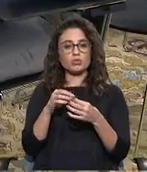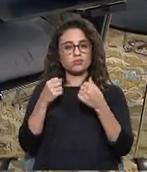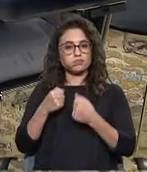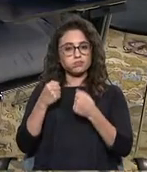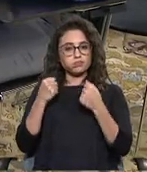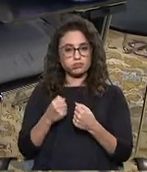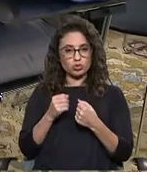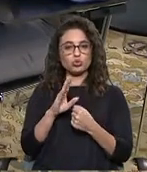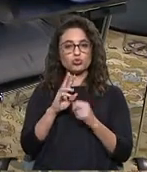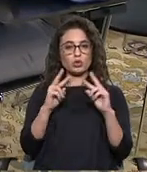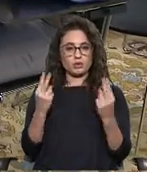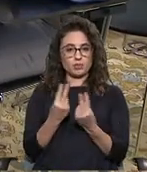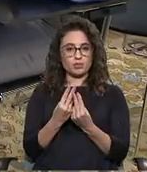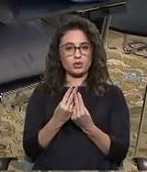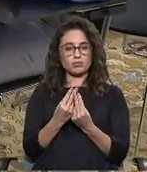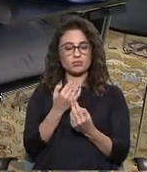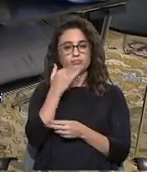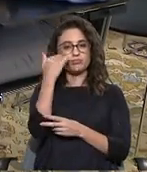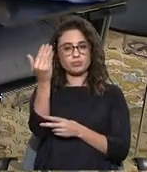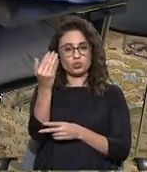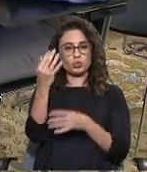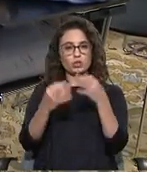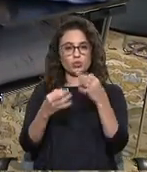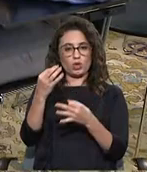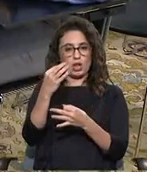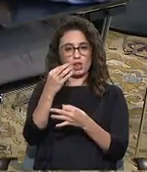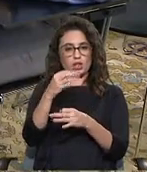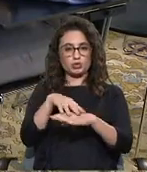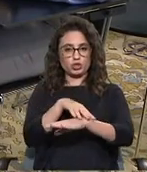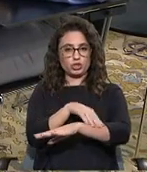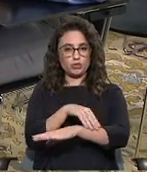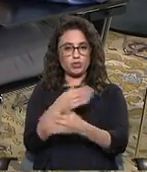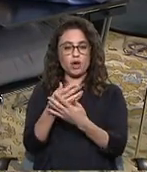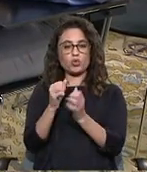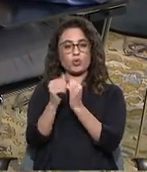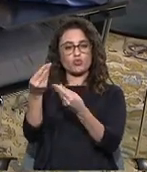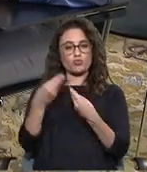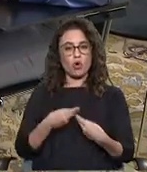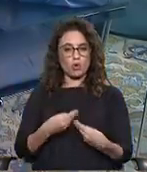JPP recorreu ao Tribunal Administrativo para obter os documentos.